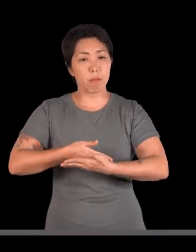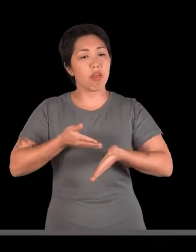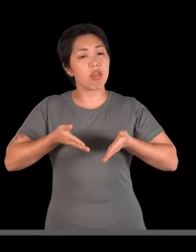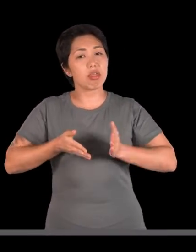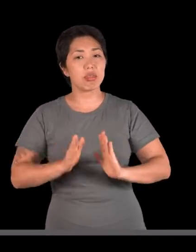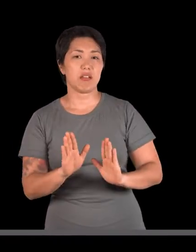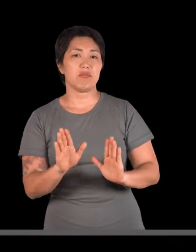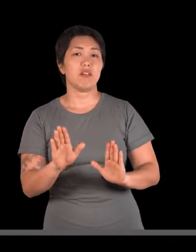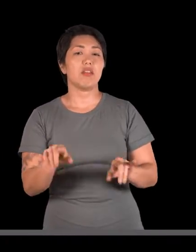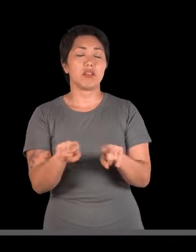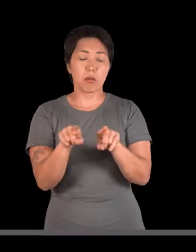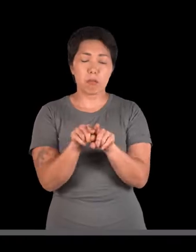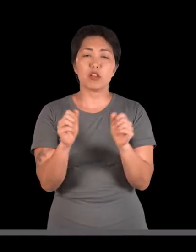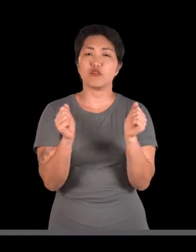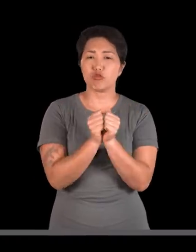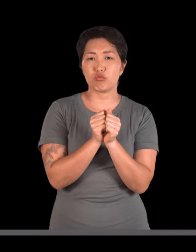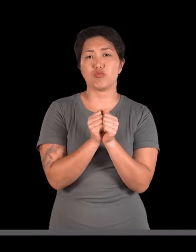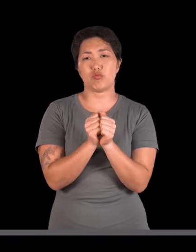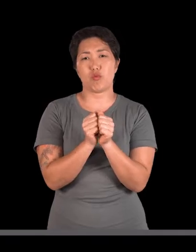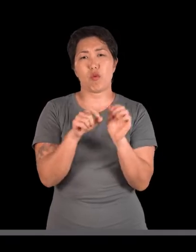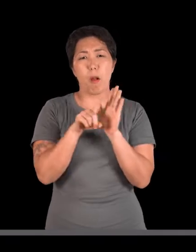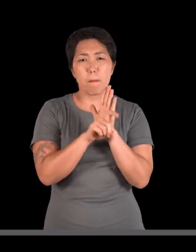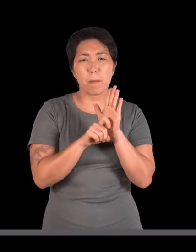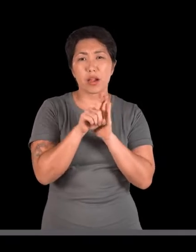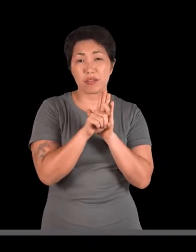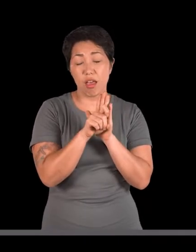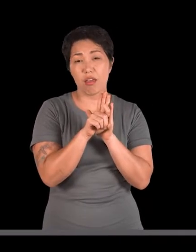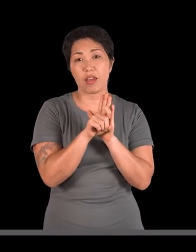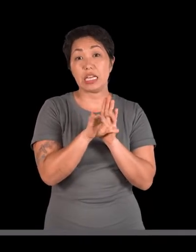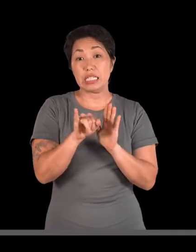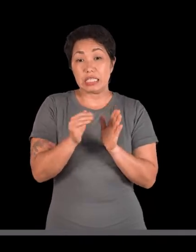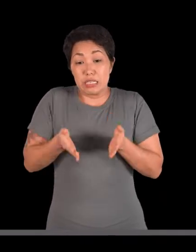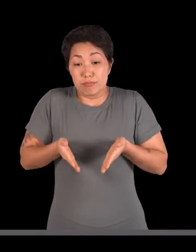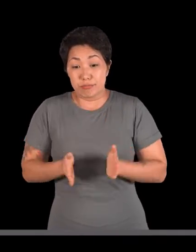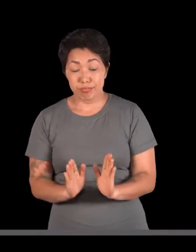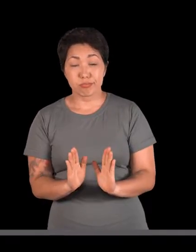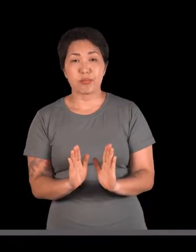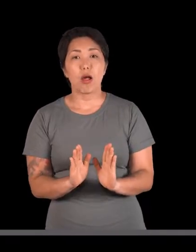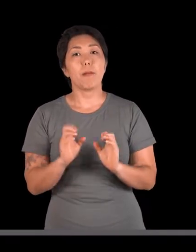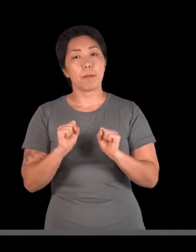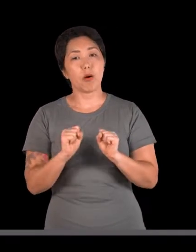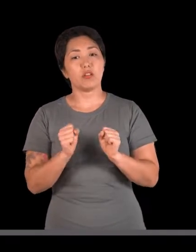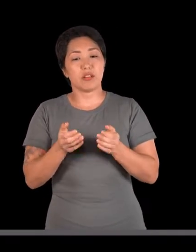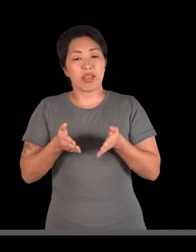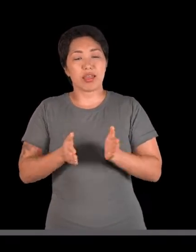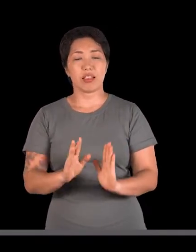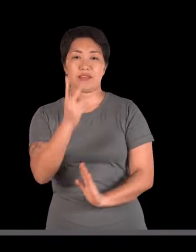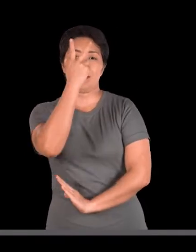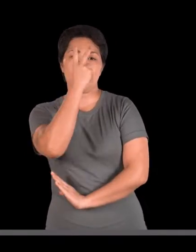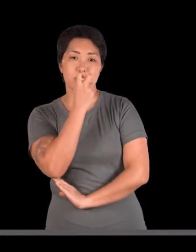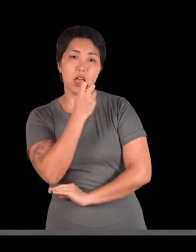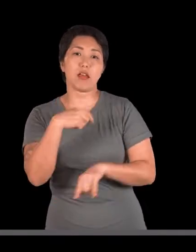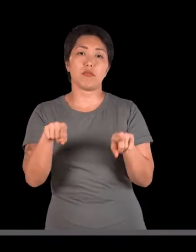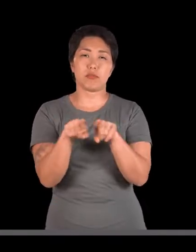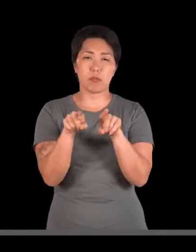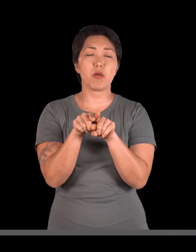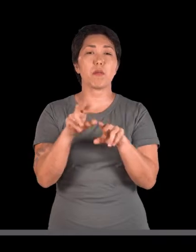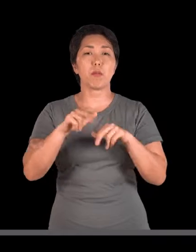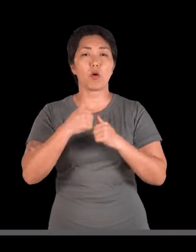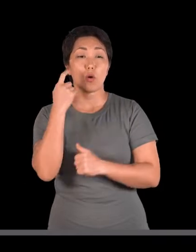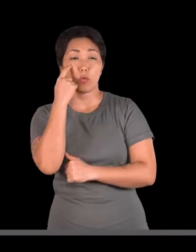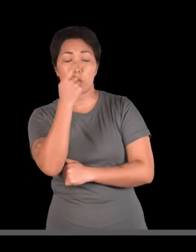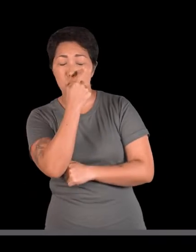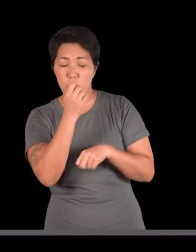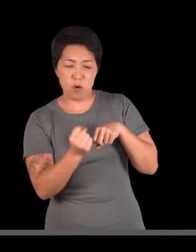pré-natal, onde é feita uma série de exames, porque essa bactéria ela pode levar aquele bebê a desenvolver uma infecção ocular, pode até mesmo levar à cegueira. Então,